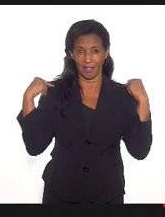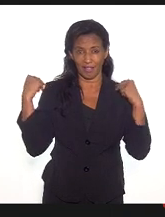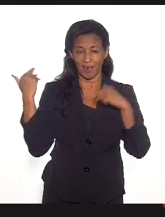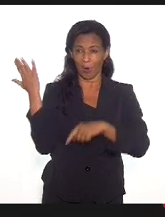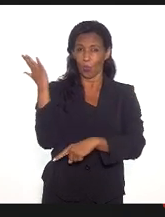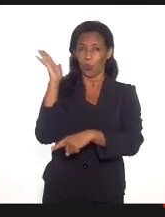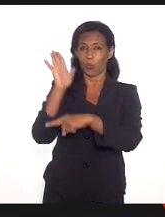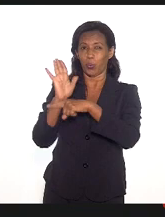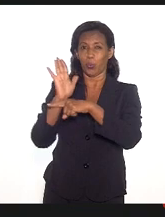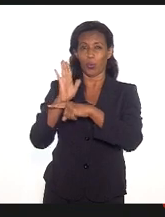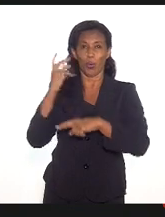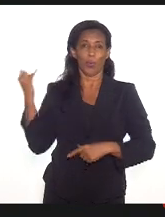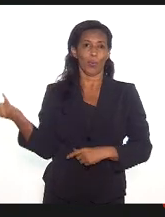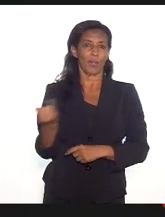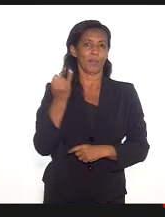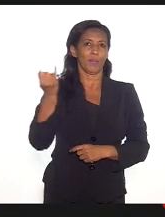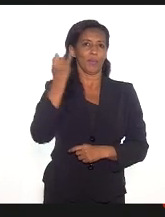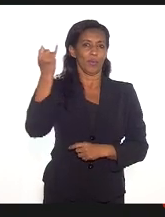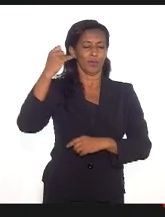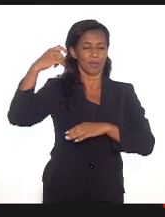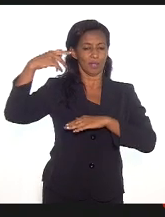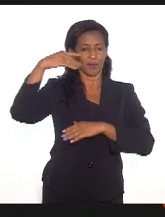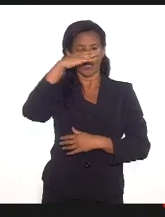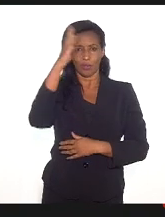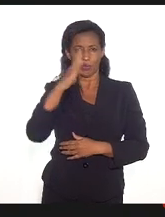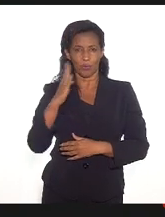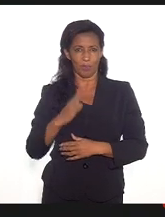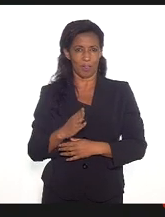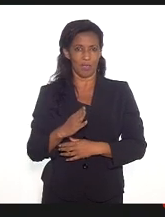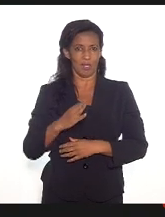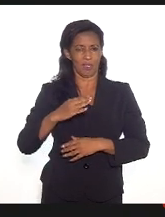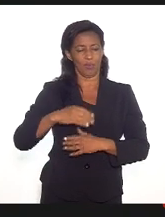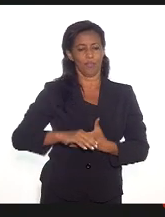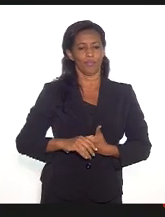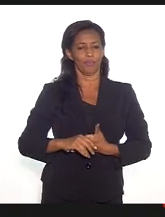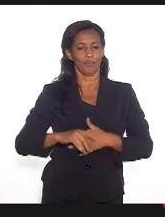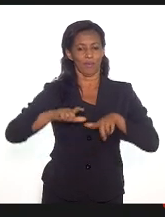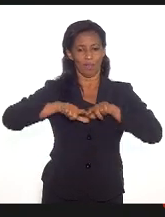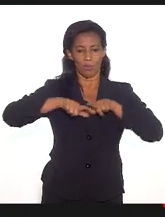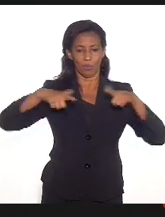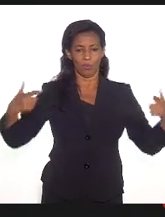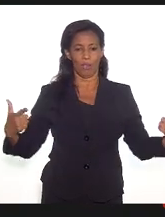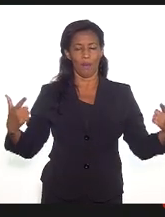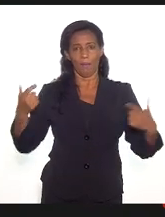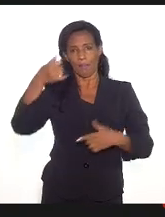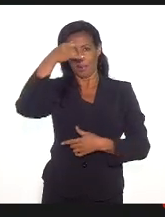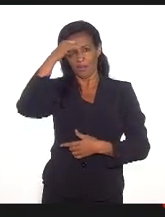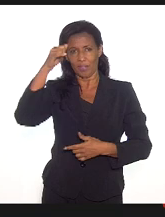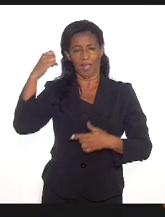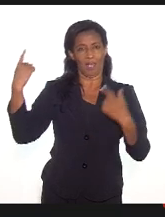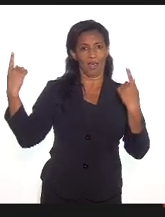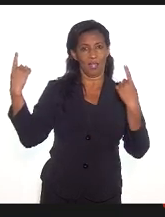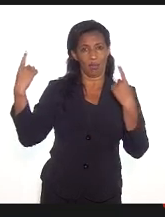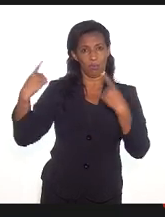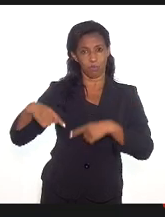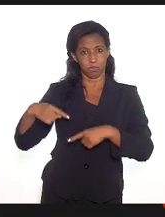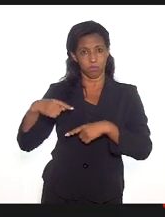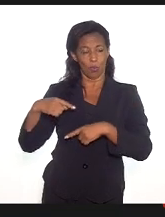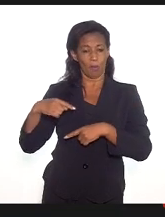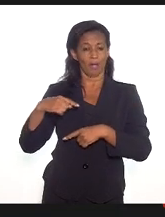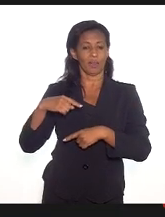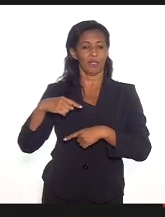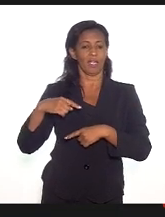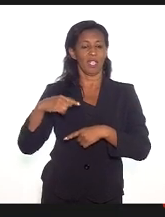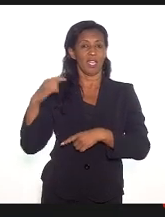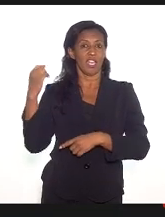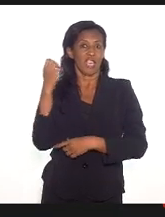soberania do país na Amazônia Azul, atuando de forma ampla para evitar e combater crimes ambientais, ilícitos